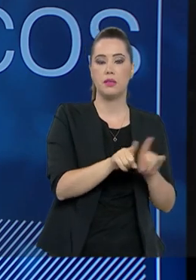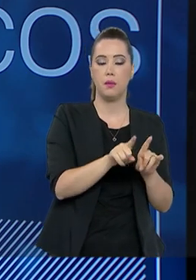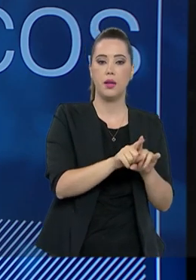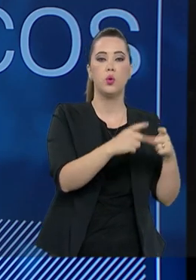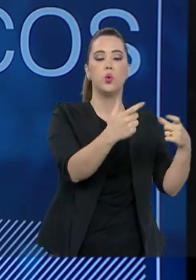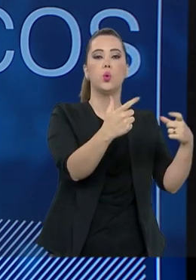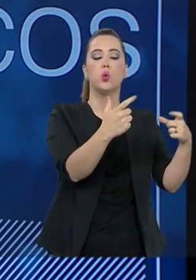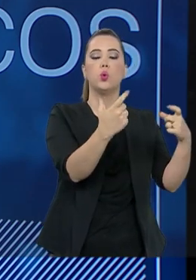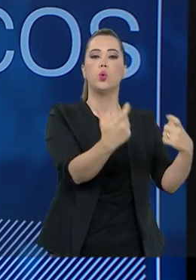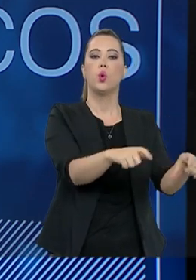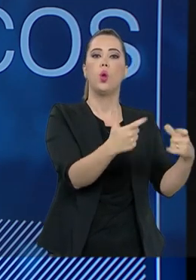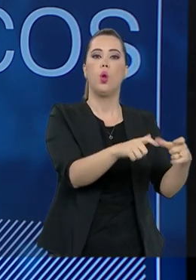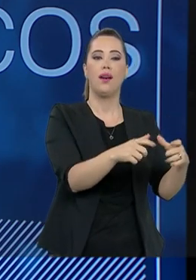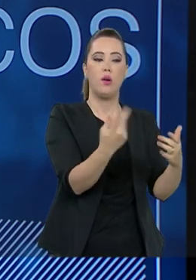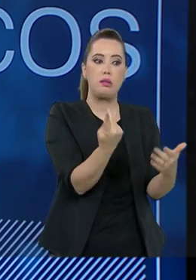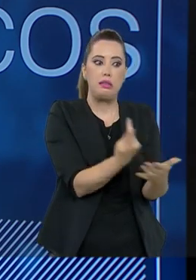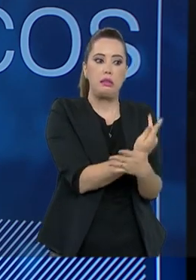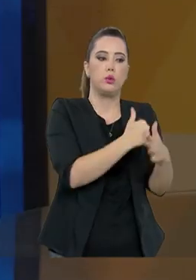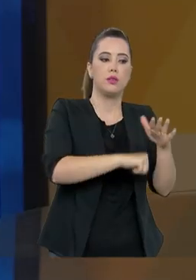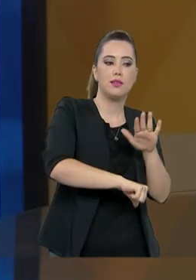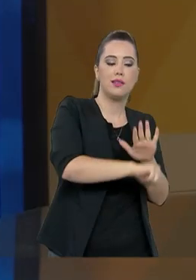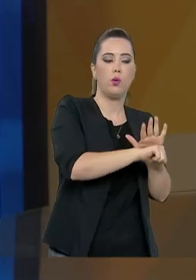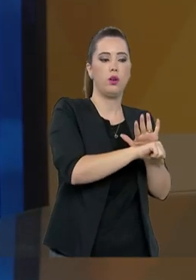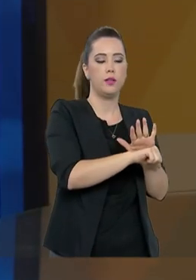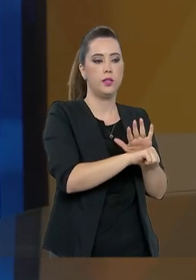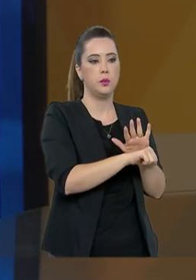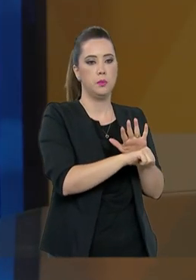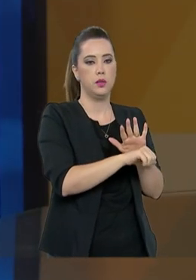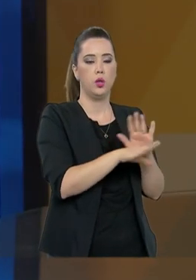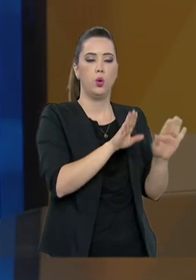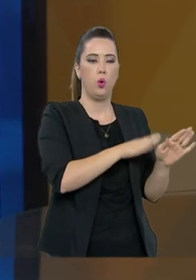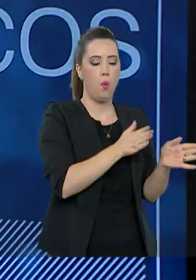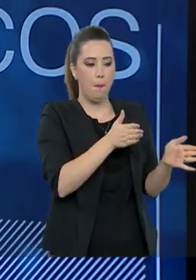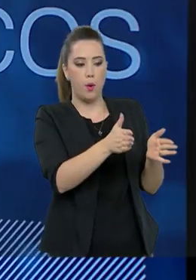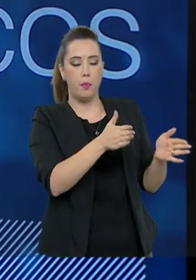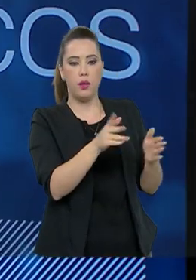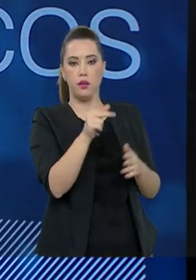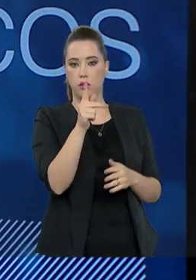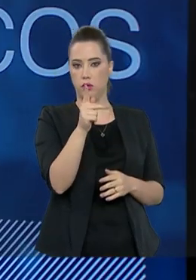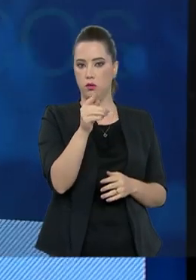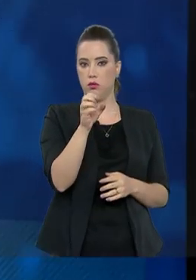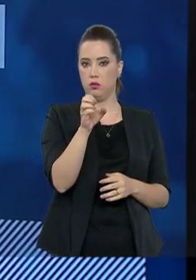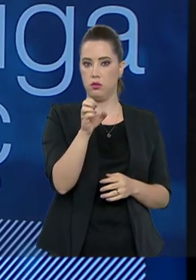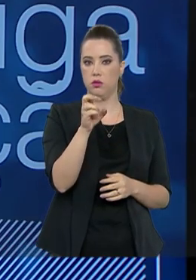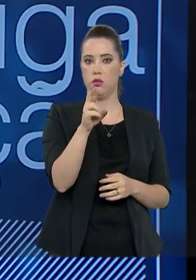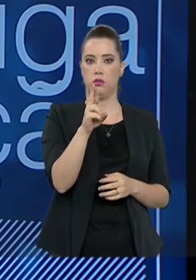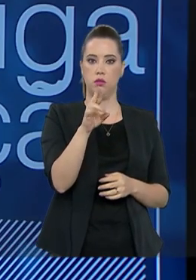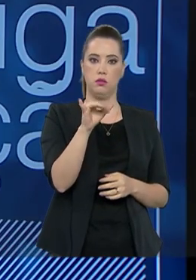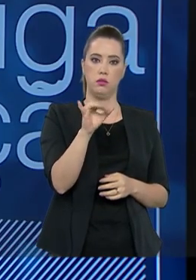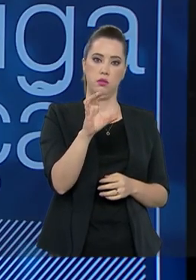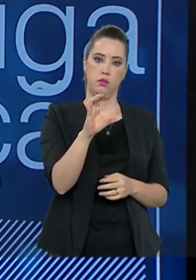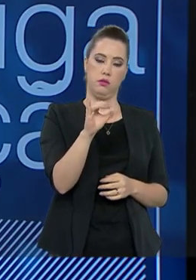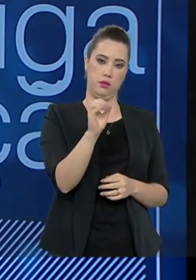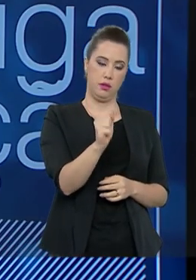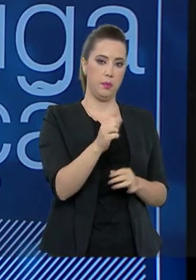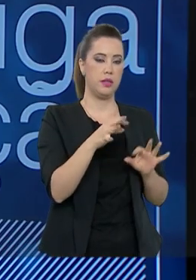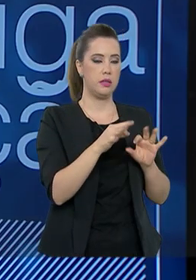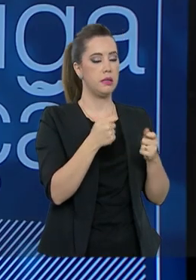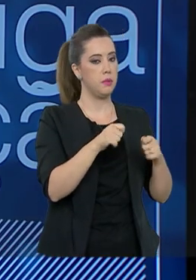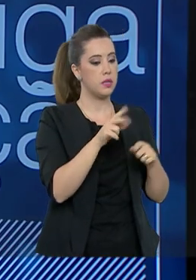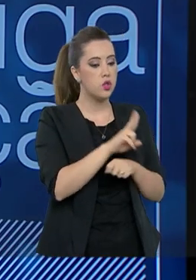é feita durante a perícia do local de crime, né? É um trabalho especializado que envolve